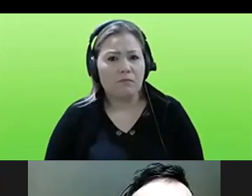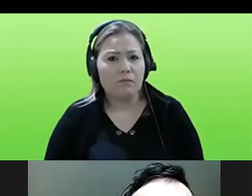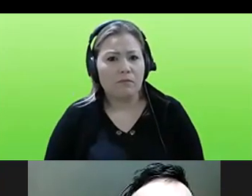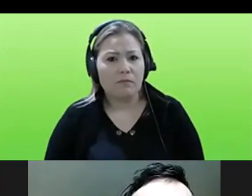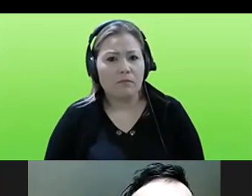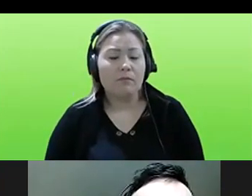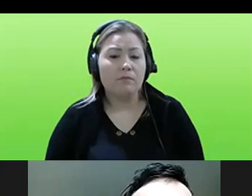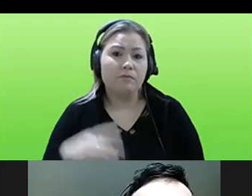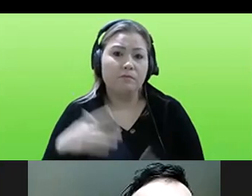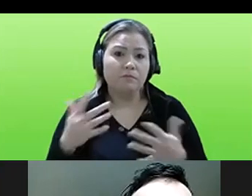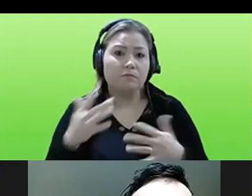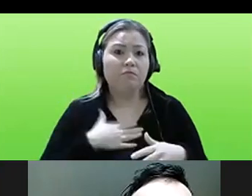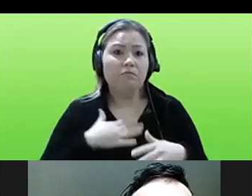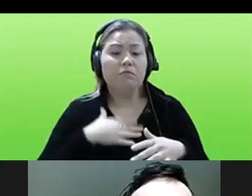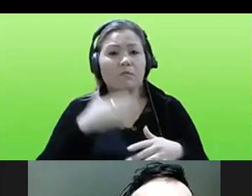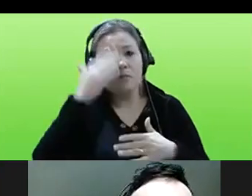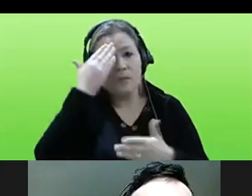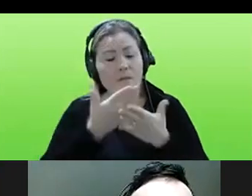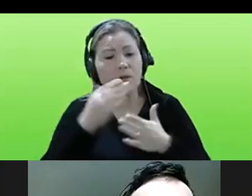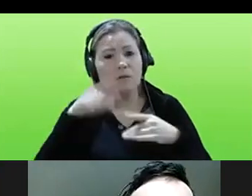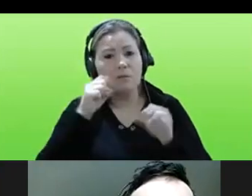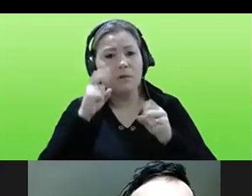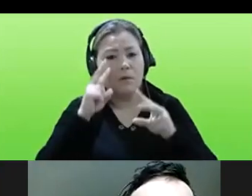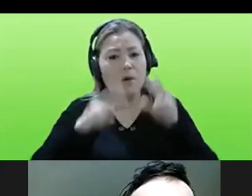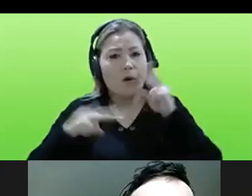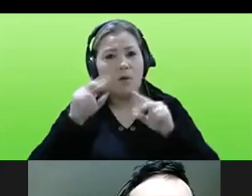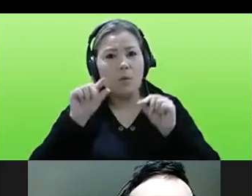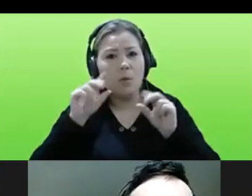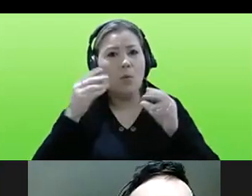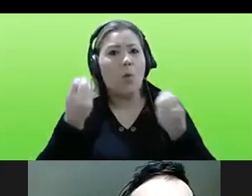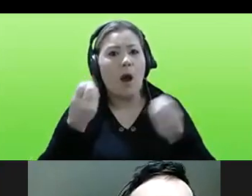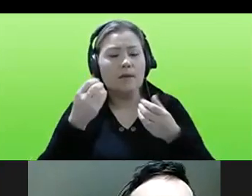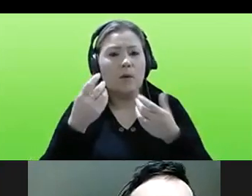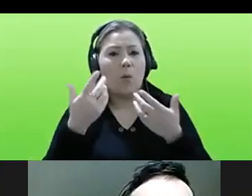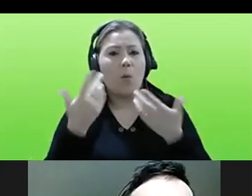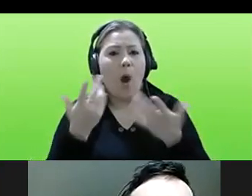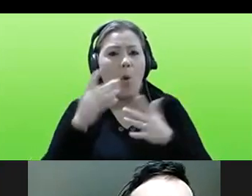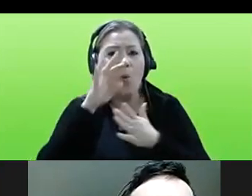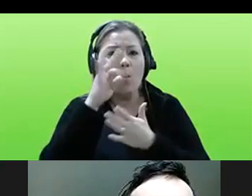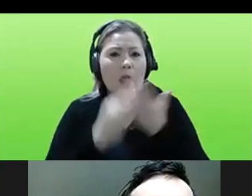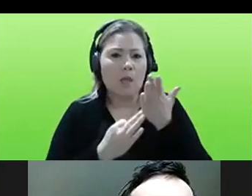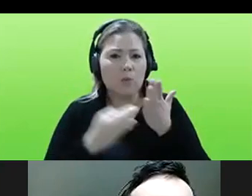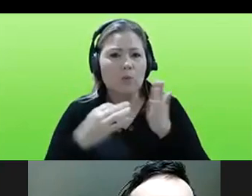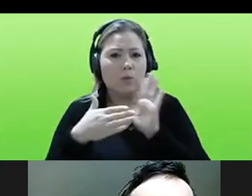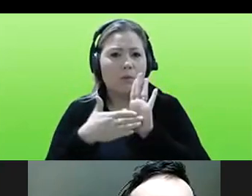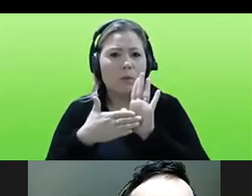Bom, eu creio que a gente poderia dar uma olhadinha, pelo menos, em quais são os textos que a gente está propondo,